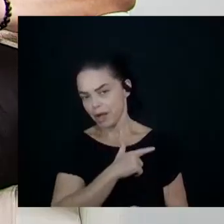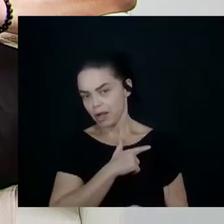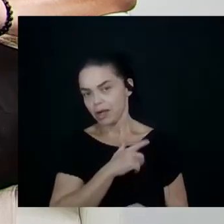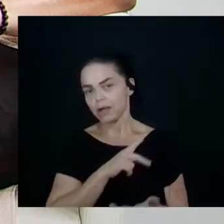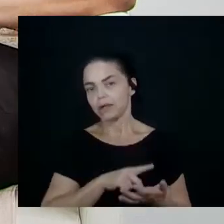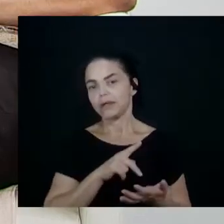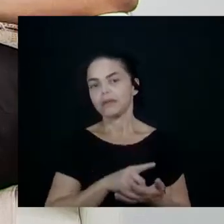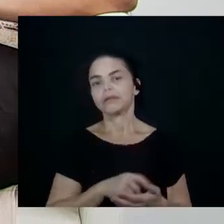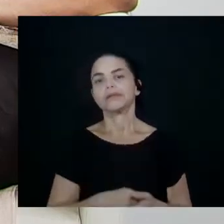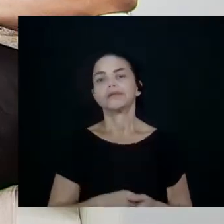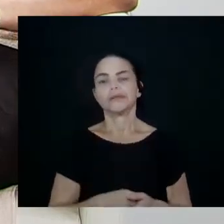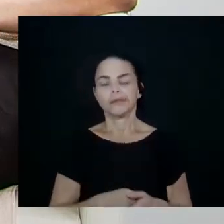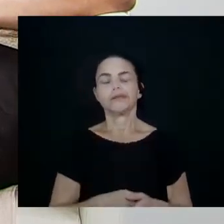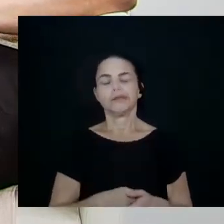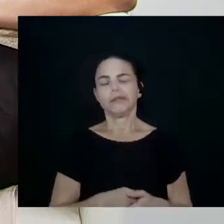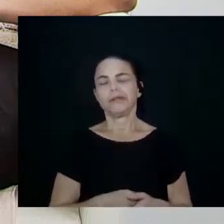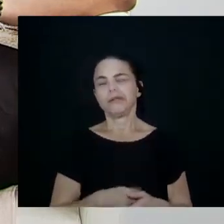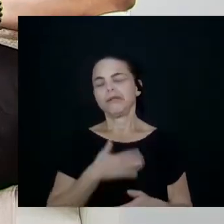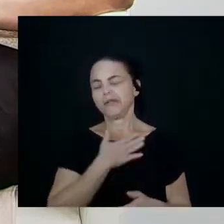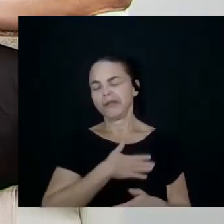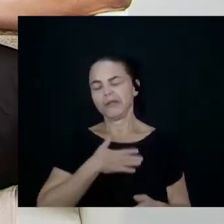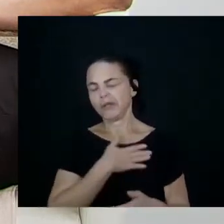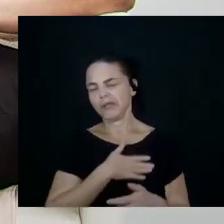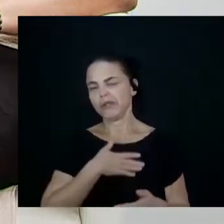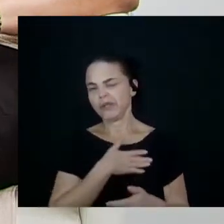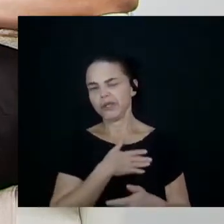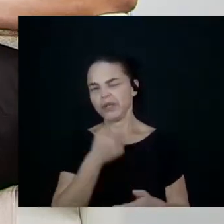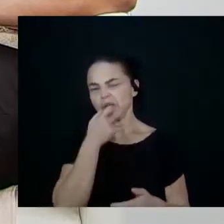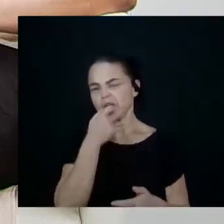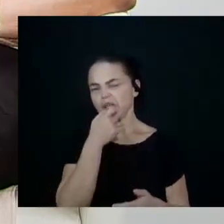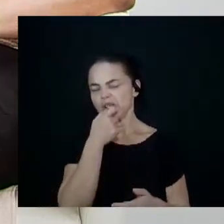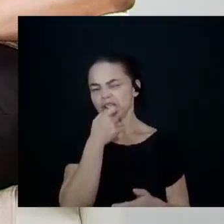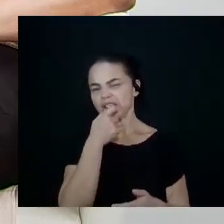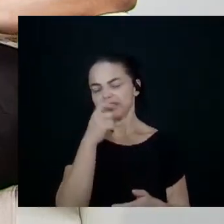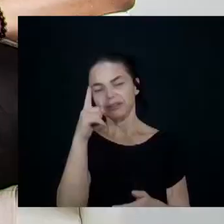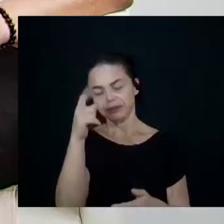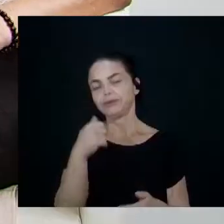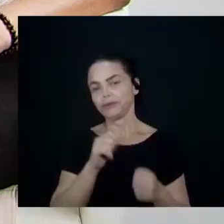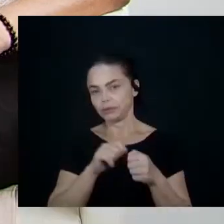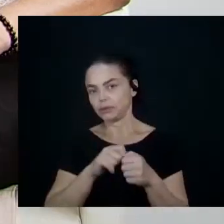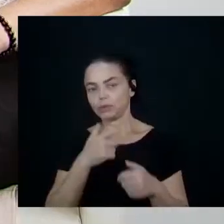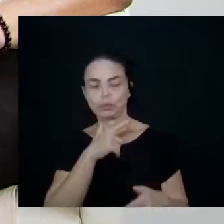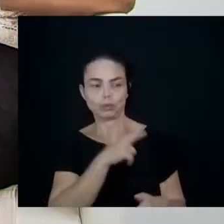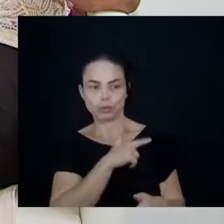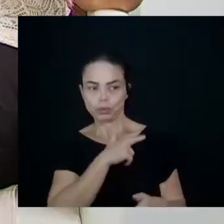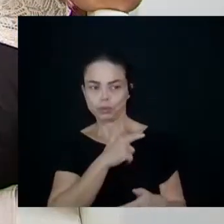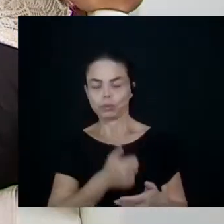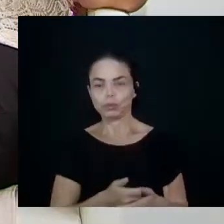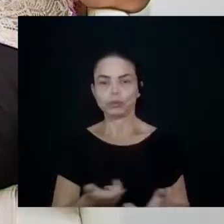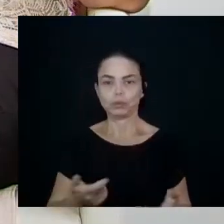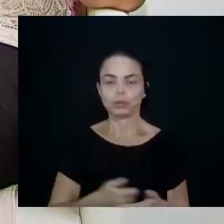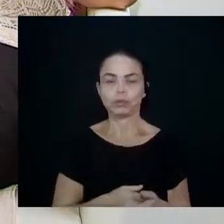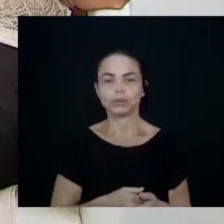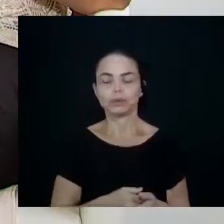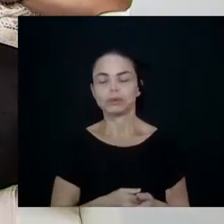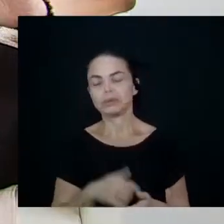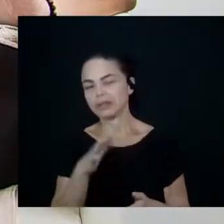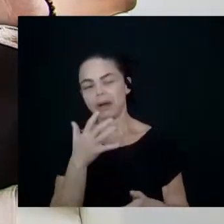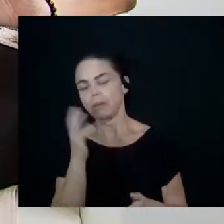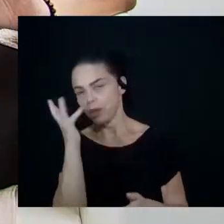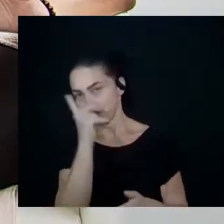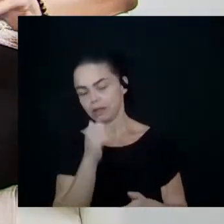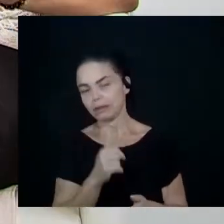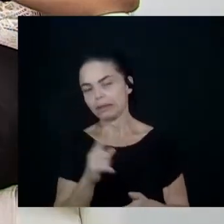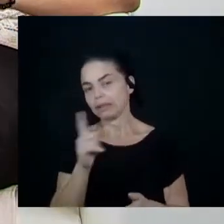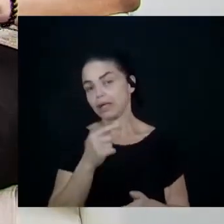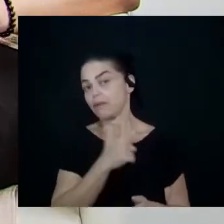bem sincera. Aí ela chegou, ela falou assim, eu gostaria de fazer, tal, deu a ideia. Eu falei, faço. Fui com a cara e a